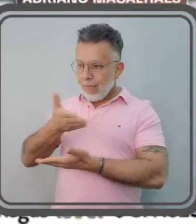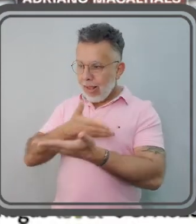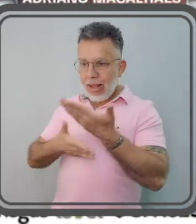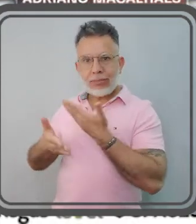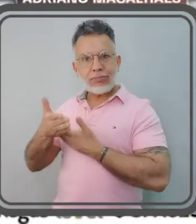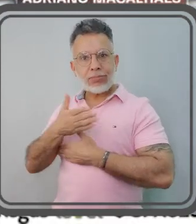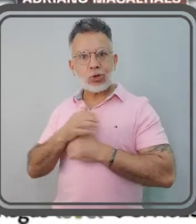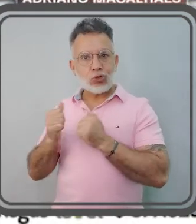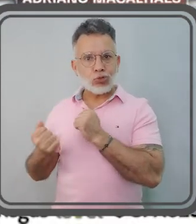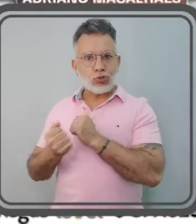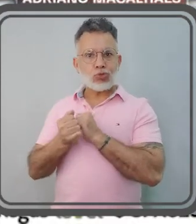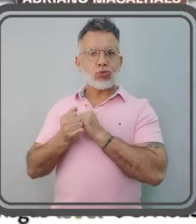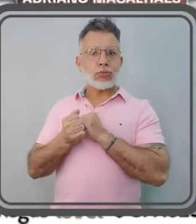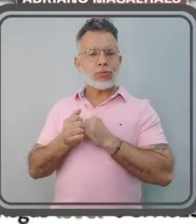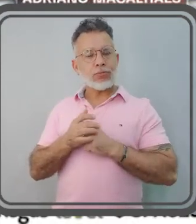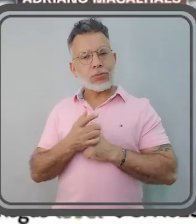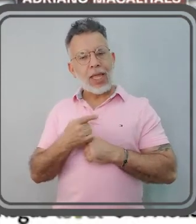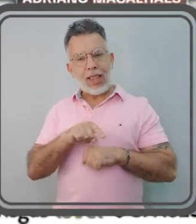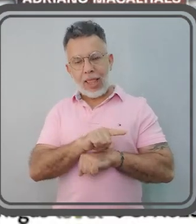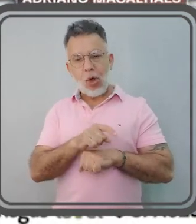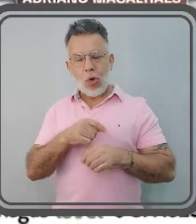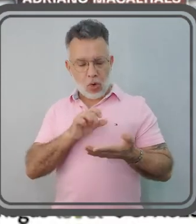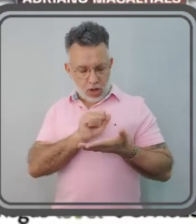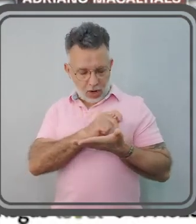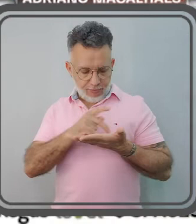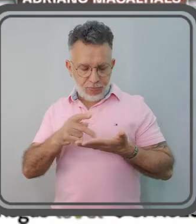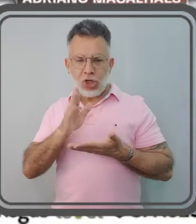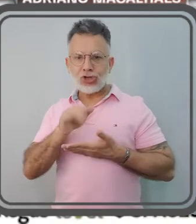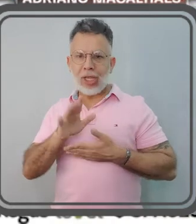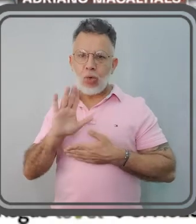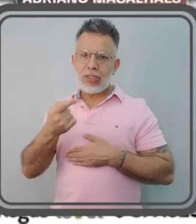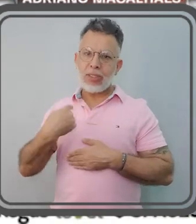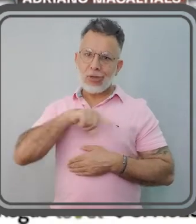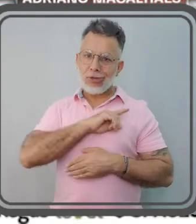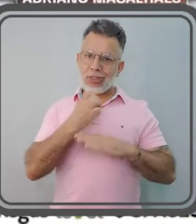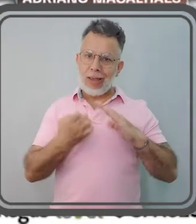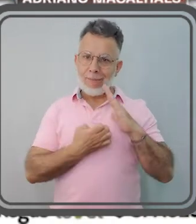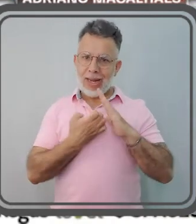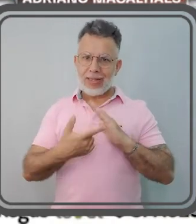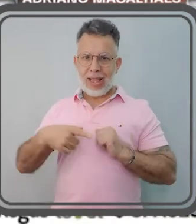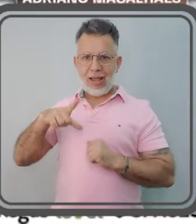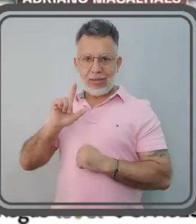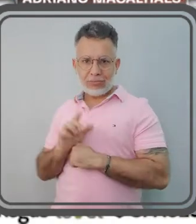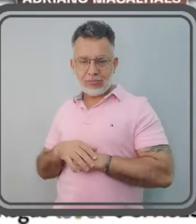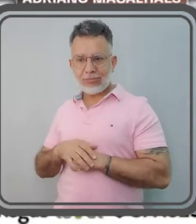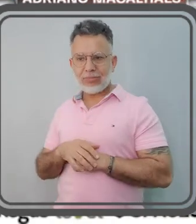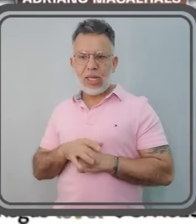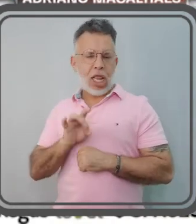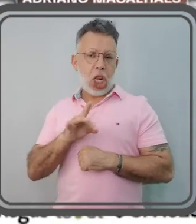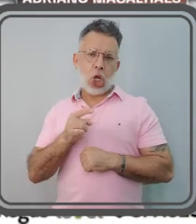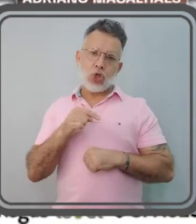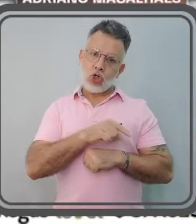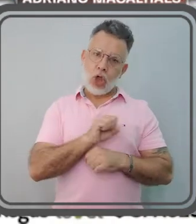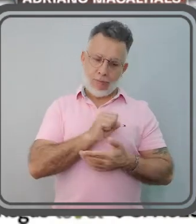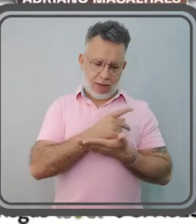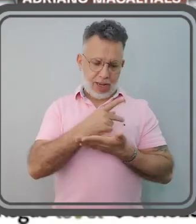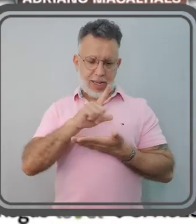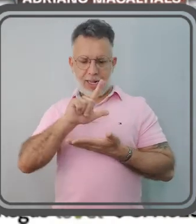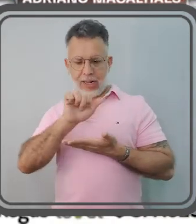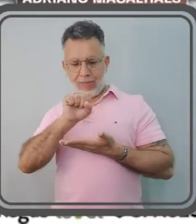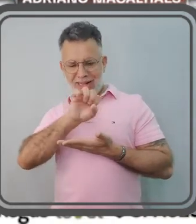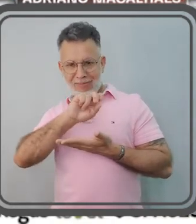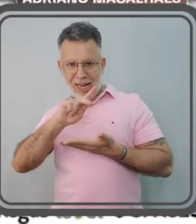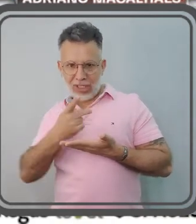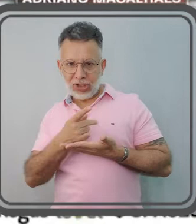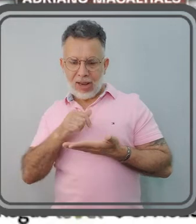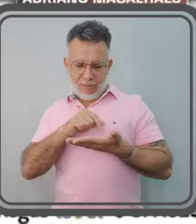Splash antes, e, enfim, não só para a Splash, mas para todas as marcas, o delivery ele veio de uma forma muito forte aí para todas